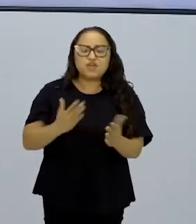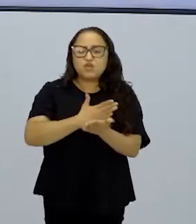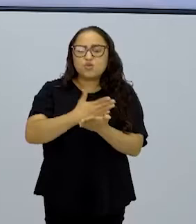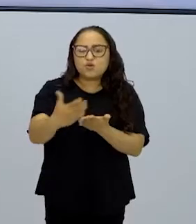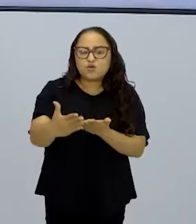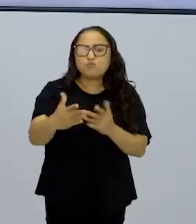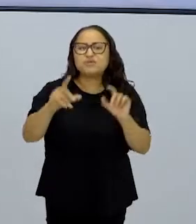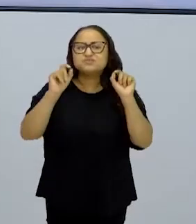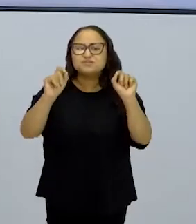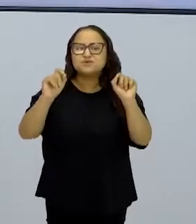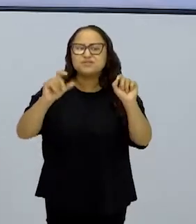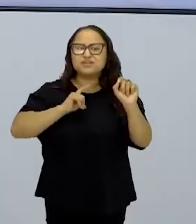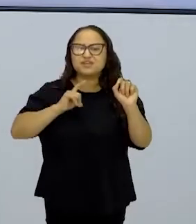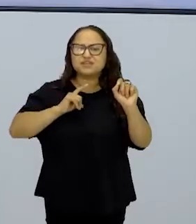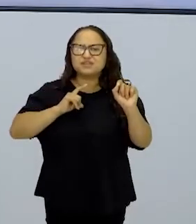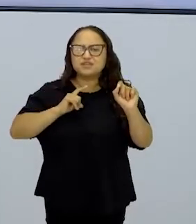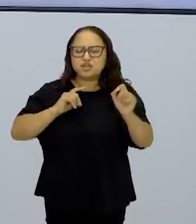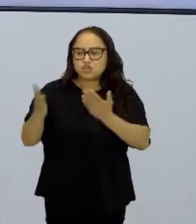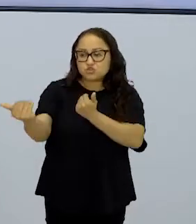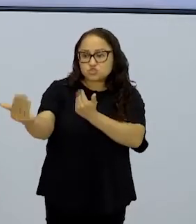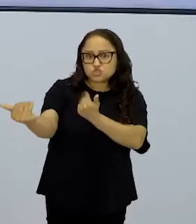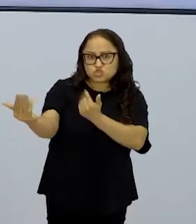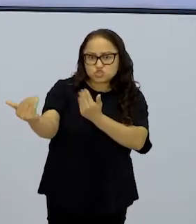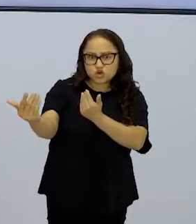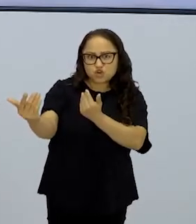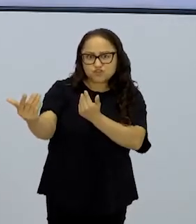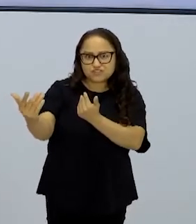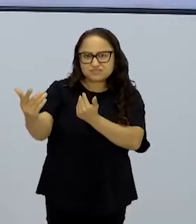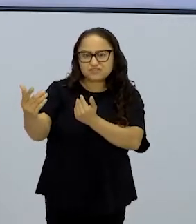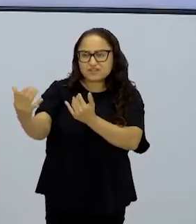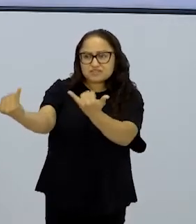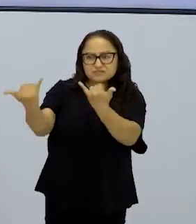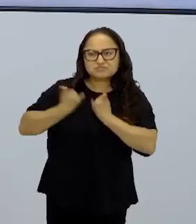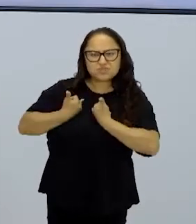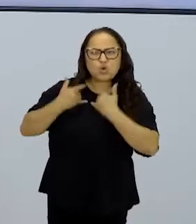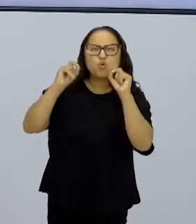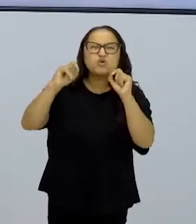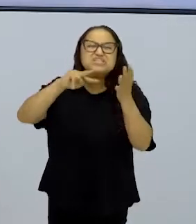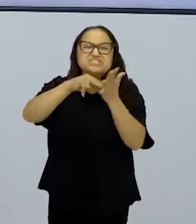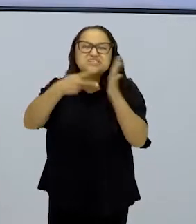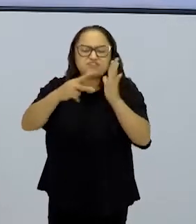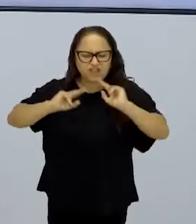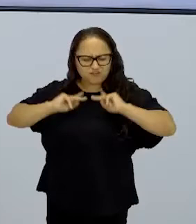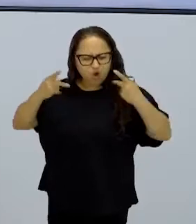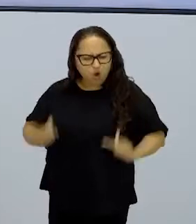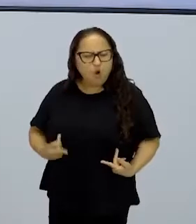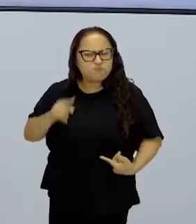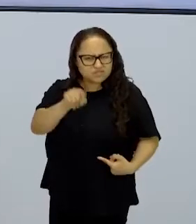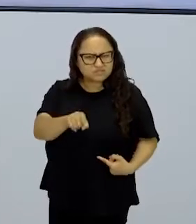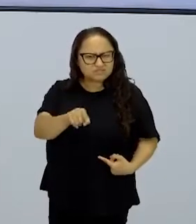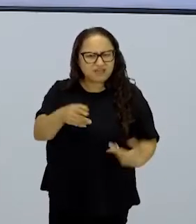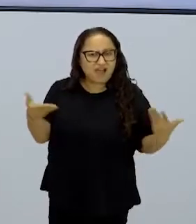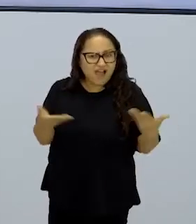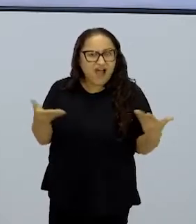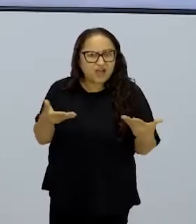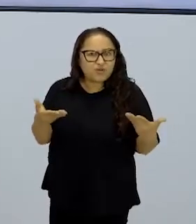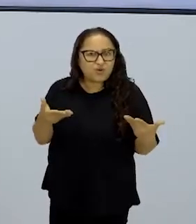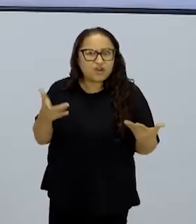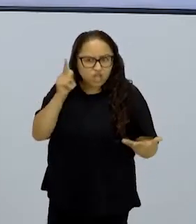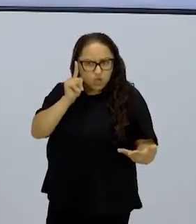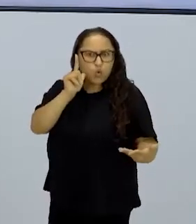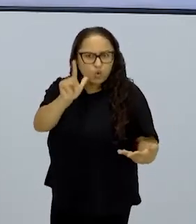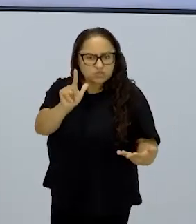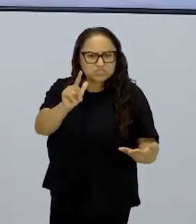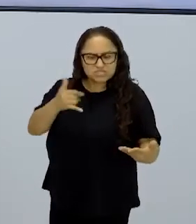seguinte... nos dias da minha juventude, disseram-me o que significava ser um homem. E agora que eu alcancei essa